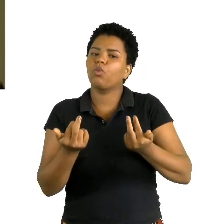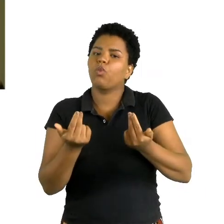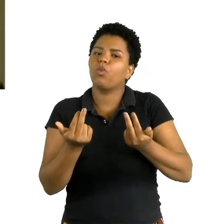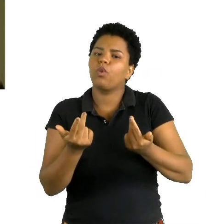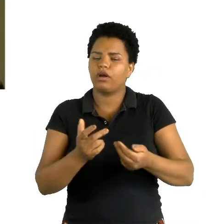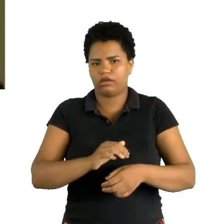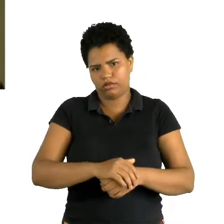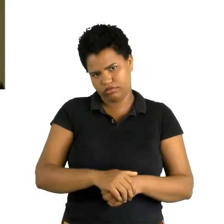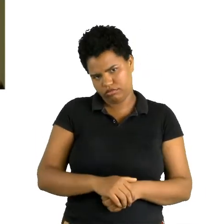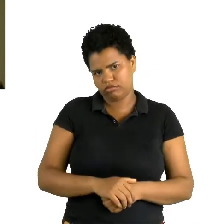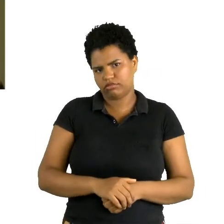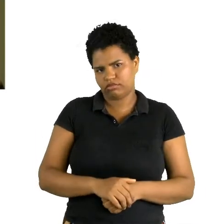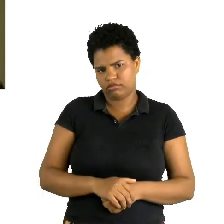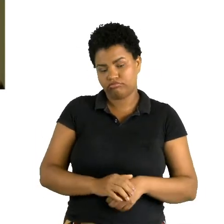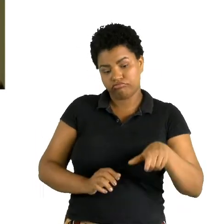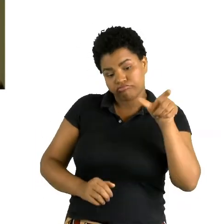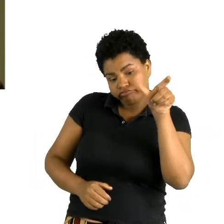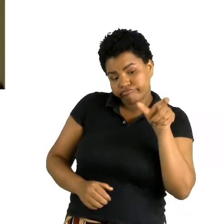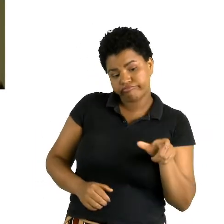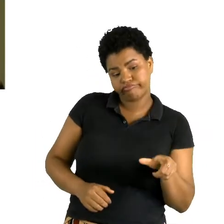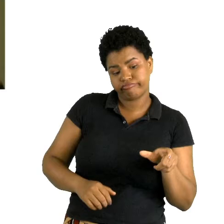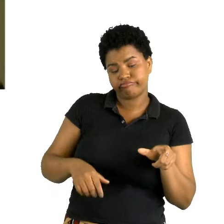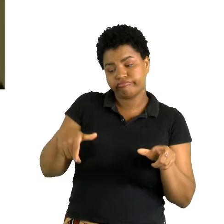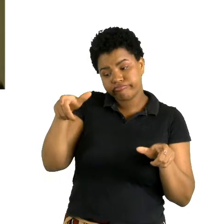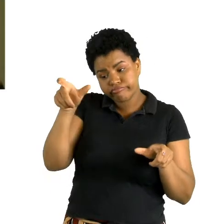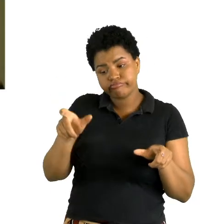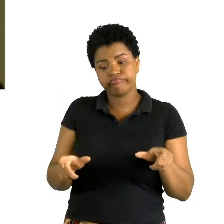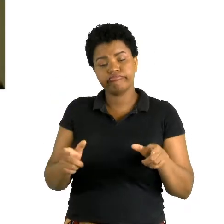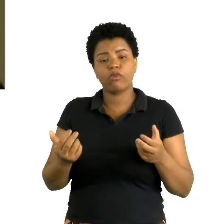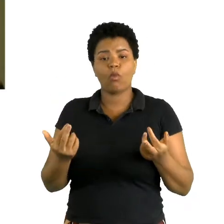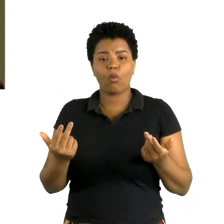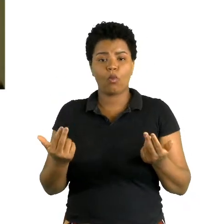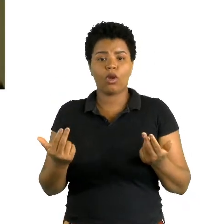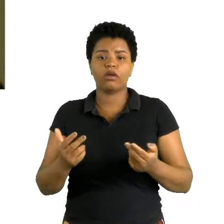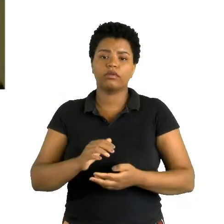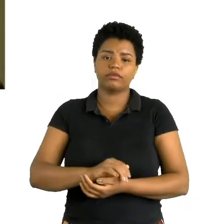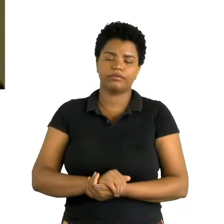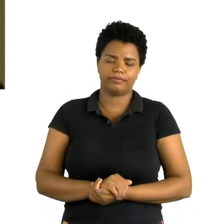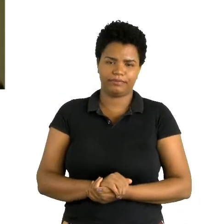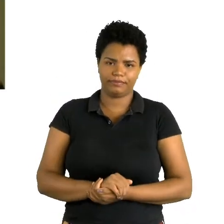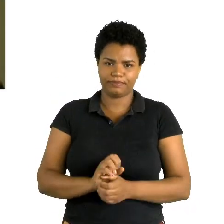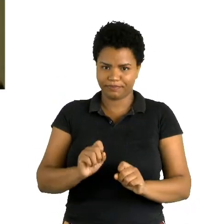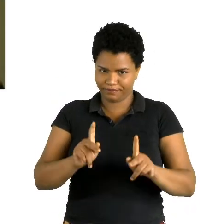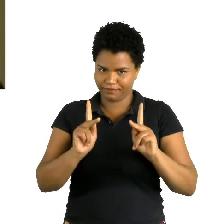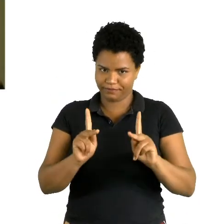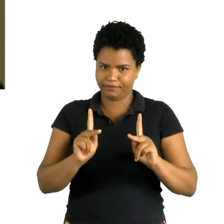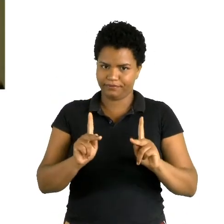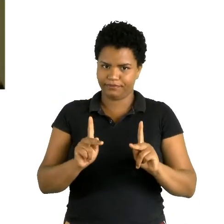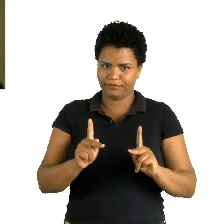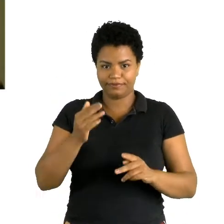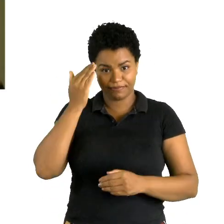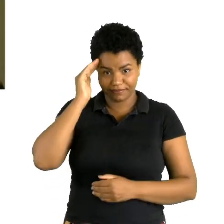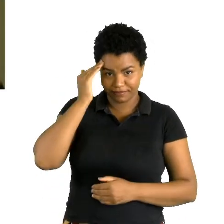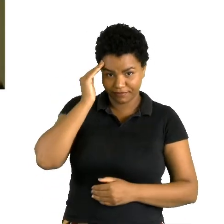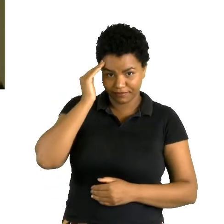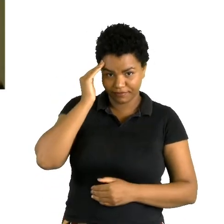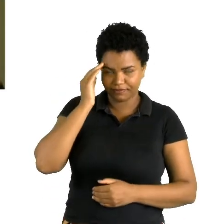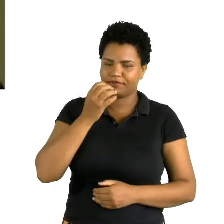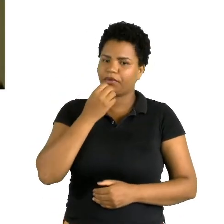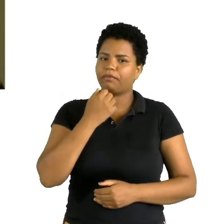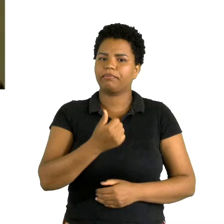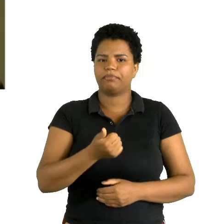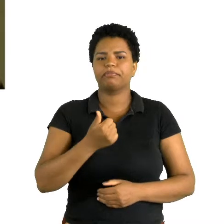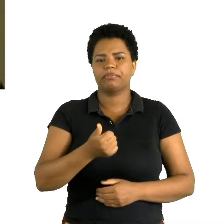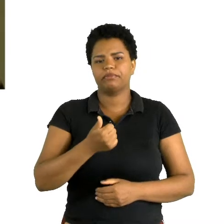Estamos comparando um ser de maneira igual com outro ser, com outro elemento, ok, guys? Understand? Very good. Isso